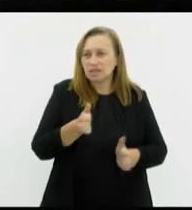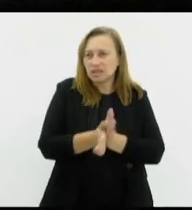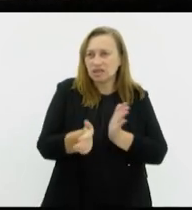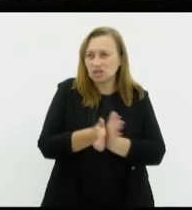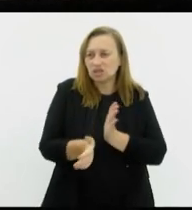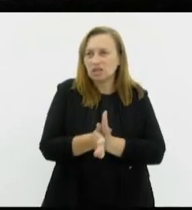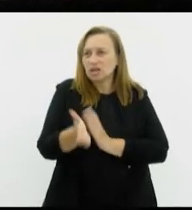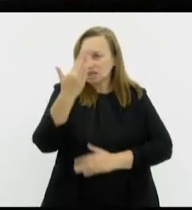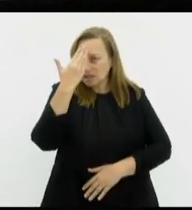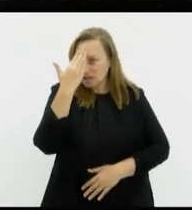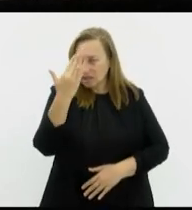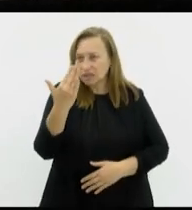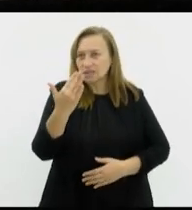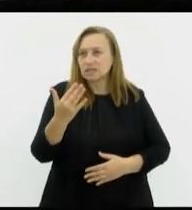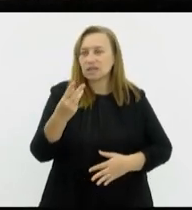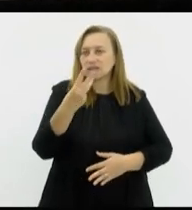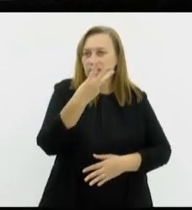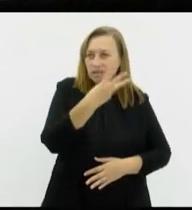aos